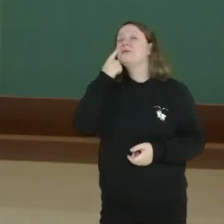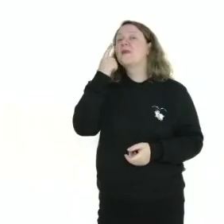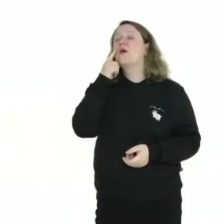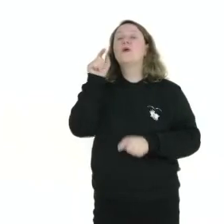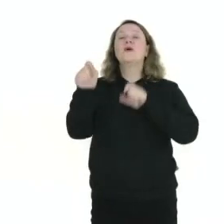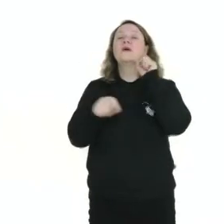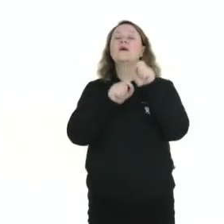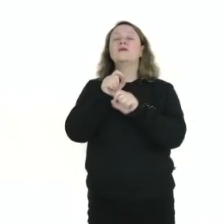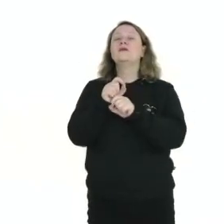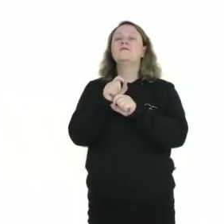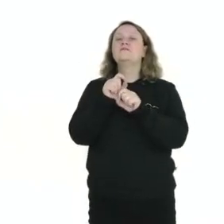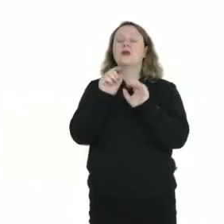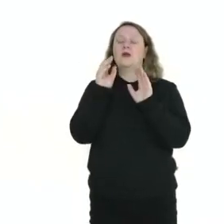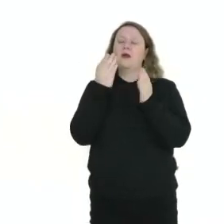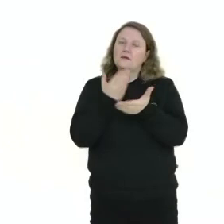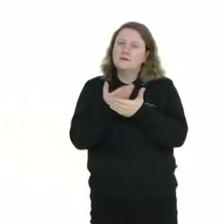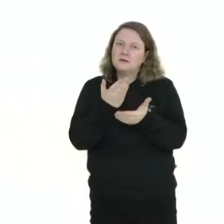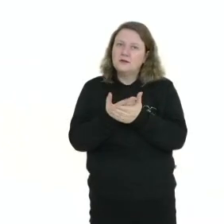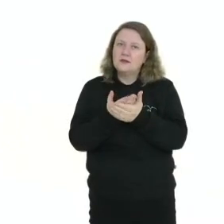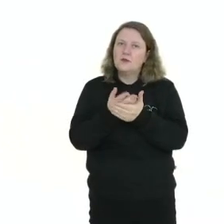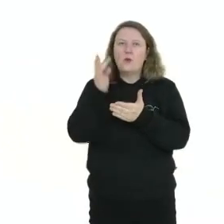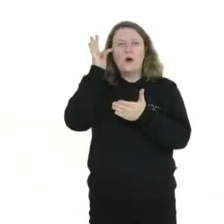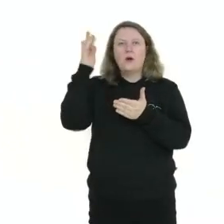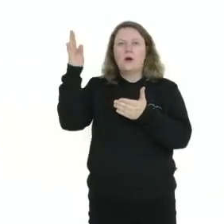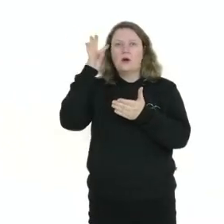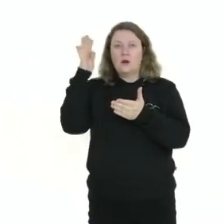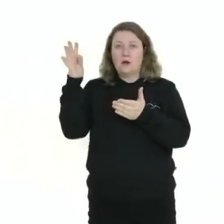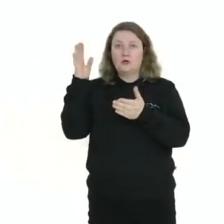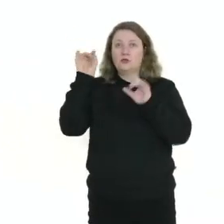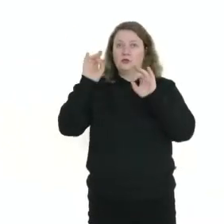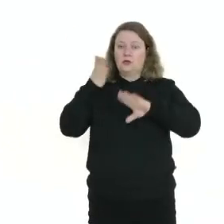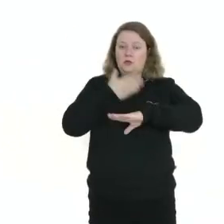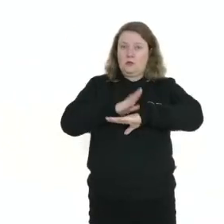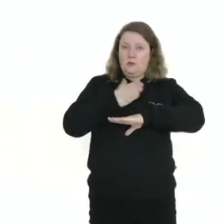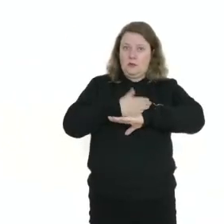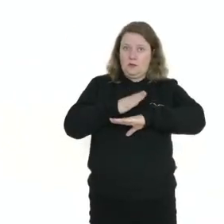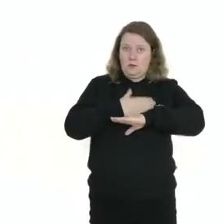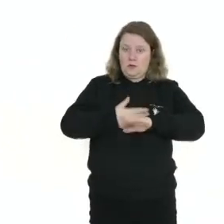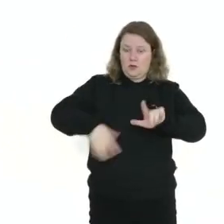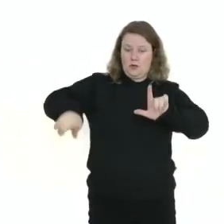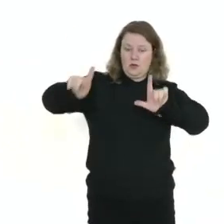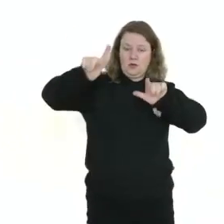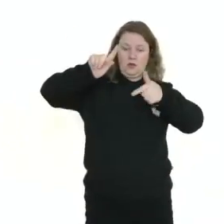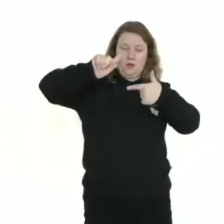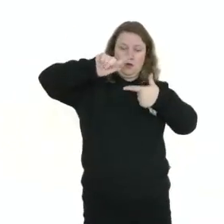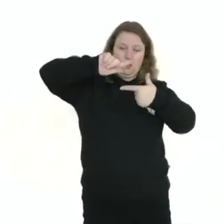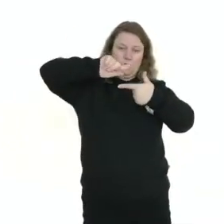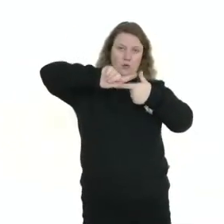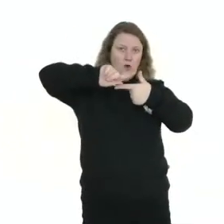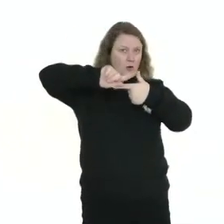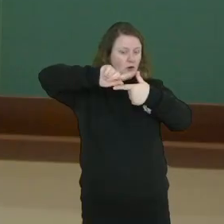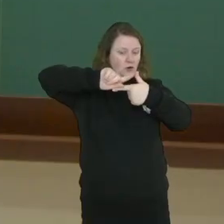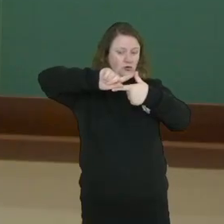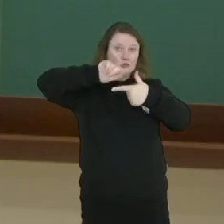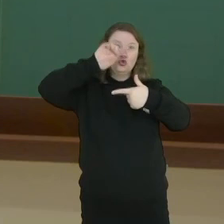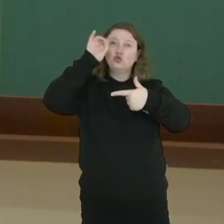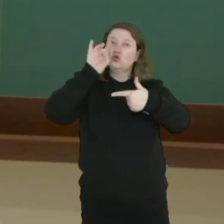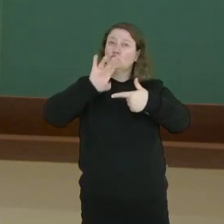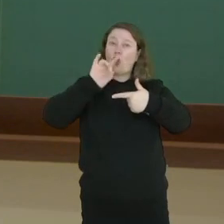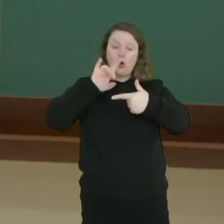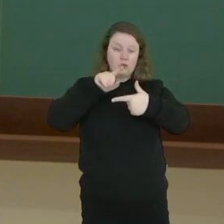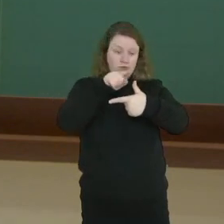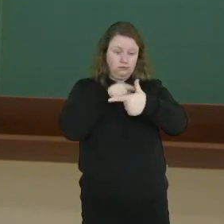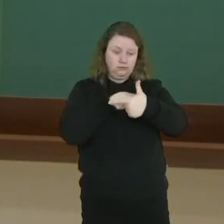Teorema de Pitágoras se aplica em triângulos retângulos. Então, apareceu um triângulo retângulo, opa, Pitágoras.